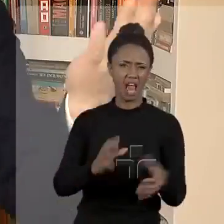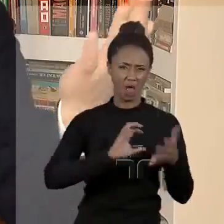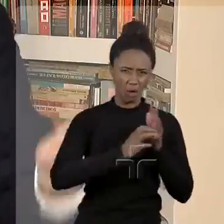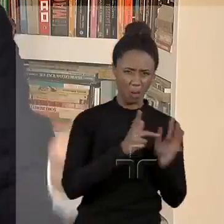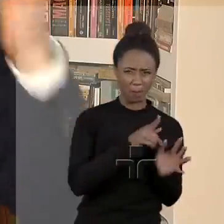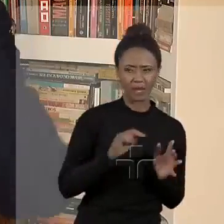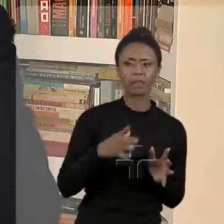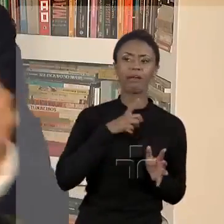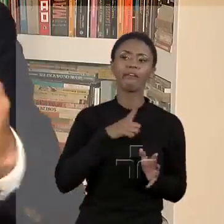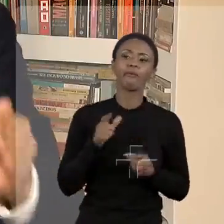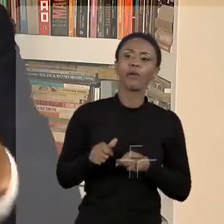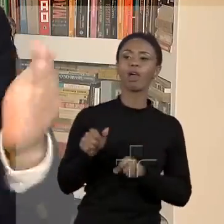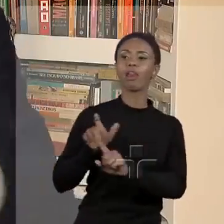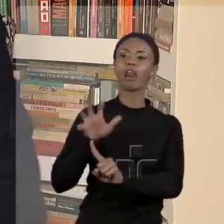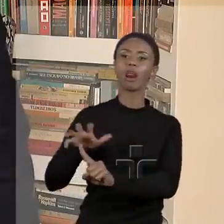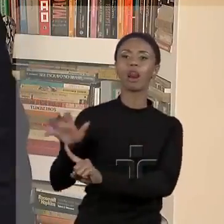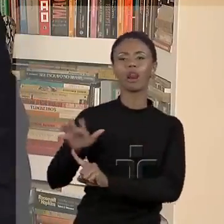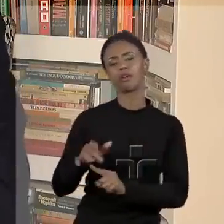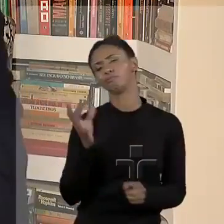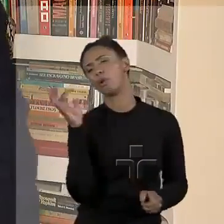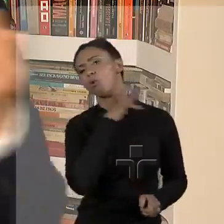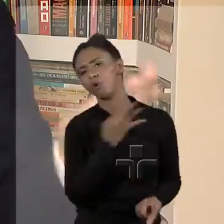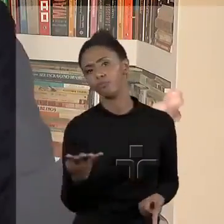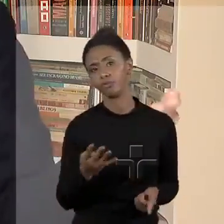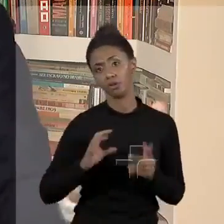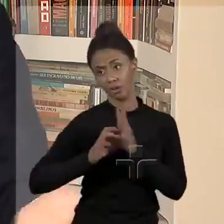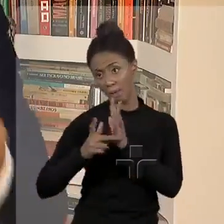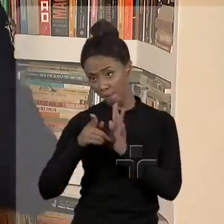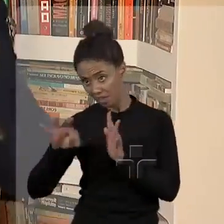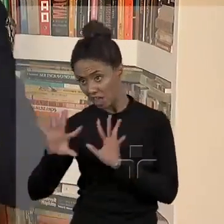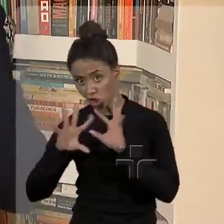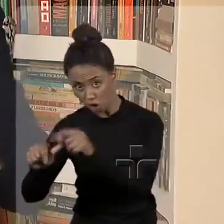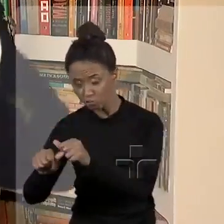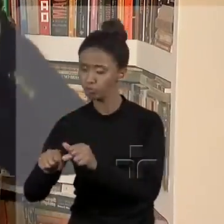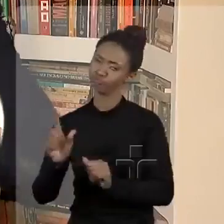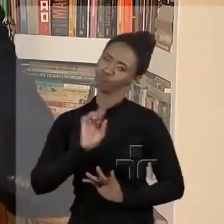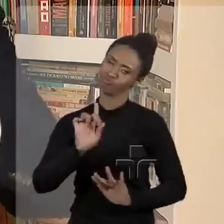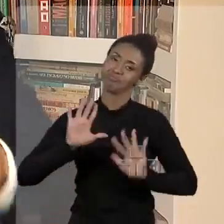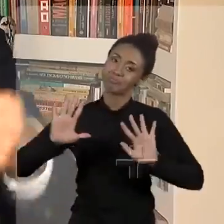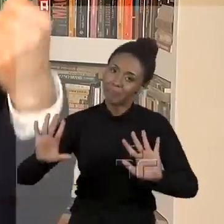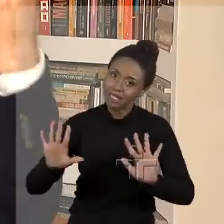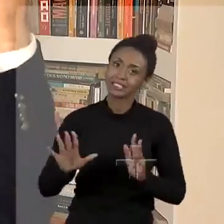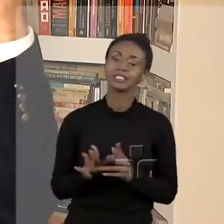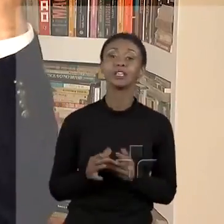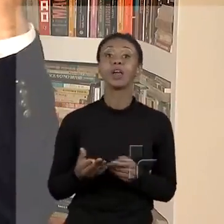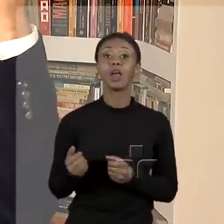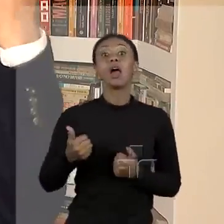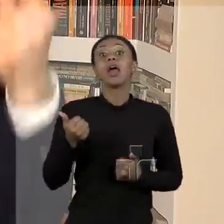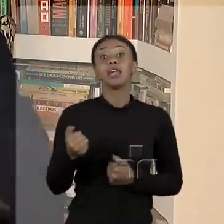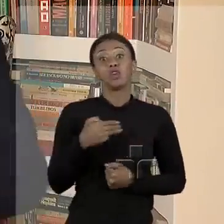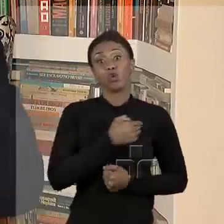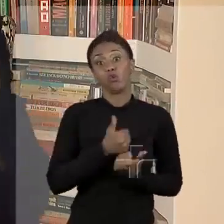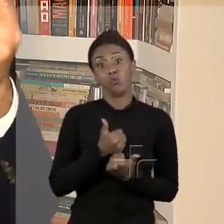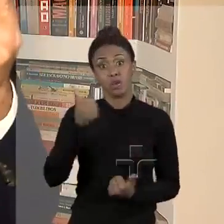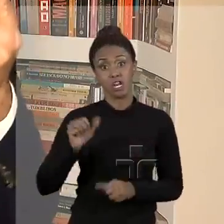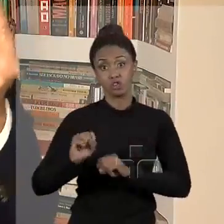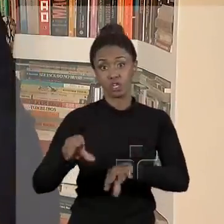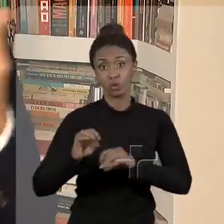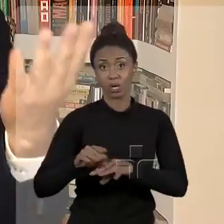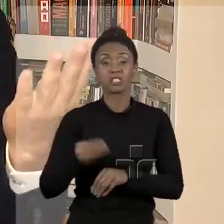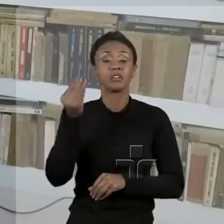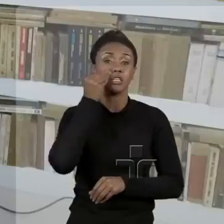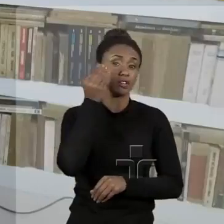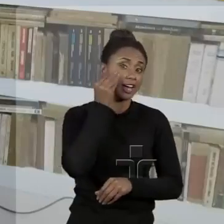é verdade. Agora dizer que todos são petistas, também não. E o Weintraub, o ministro da Educação, foi à Câmara dos Deputados e foi um